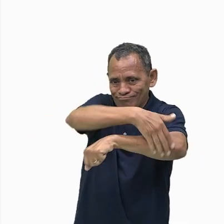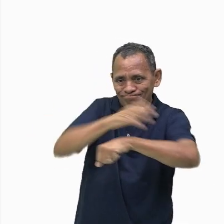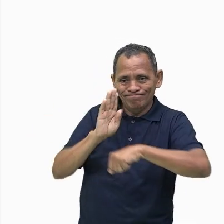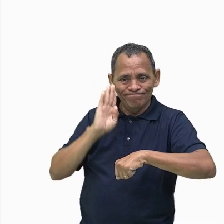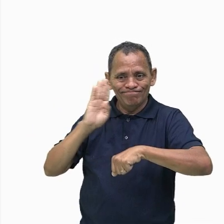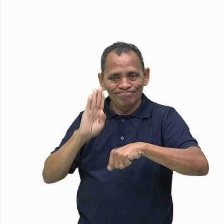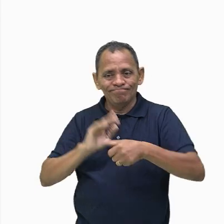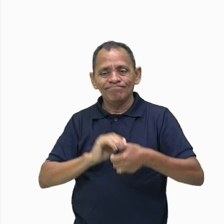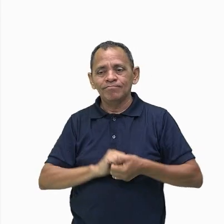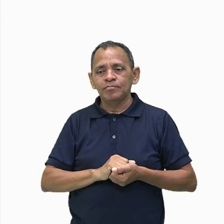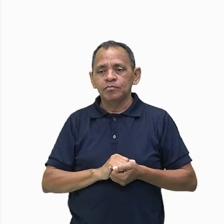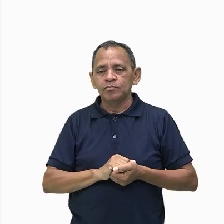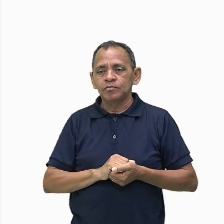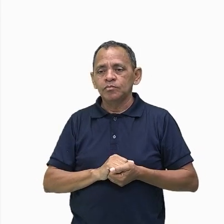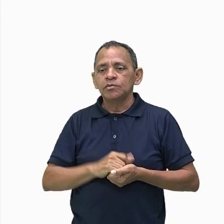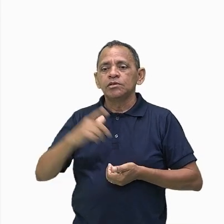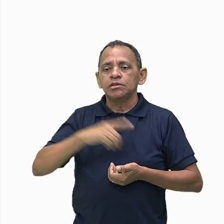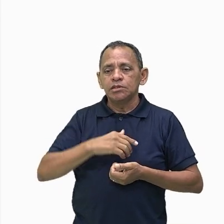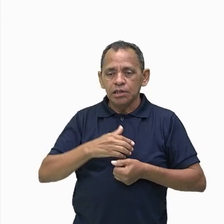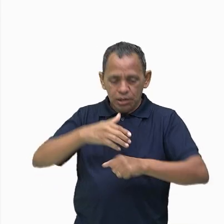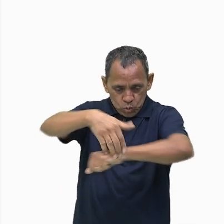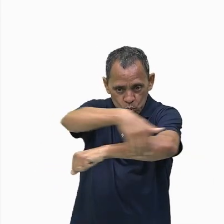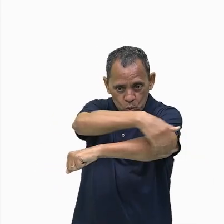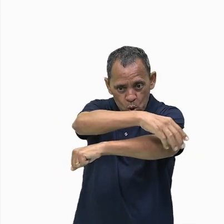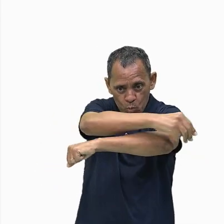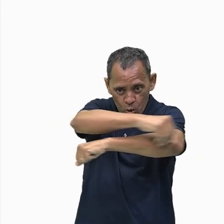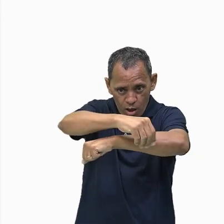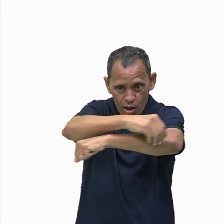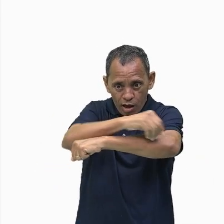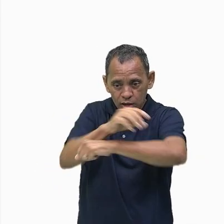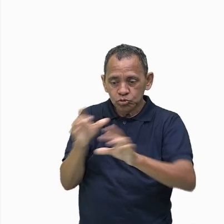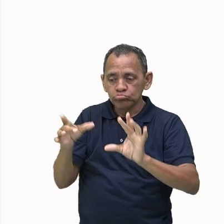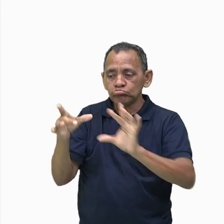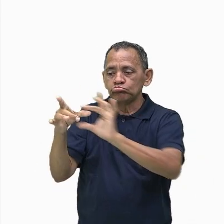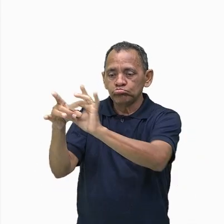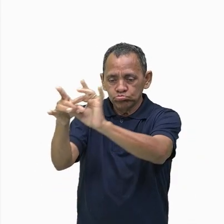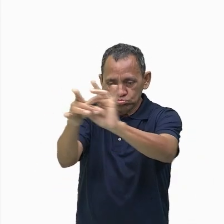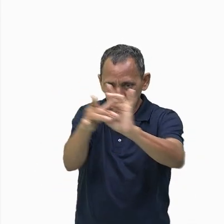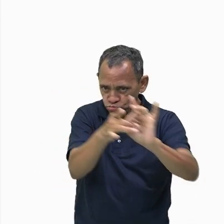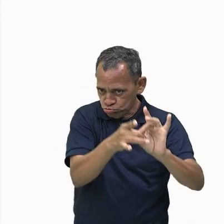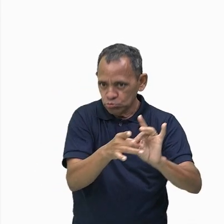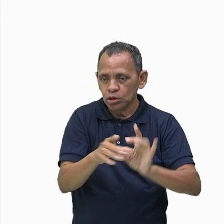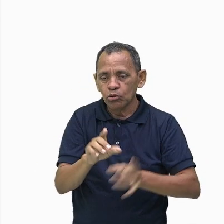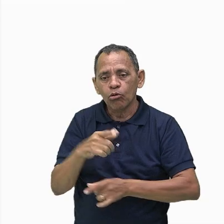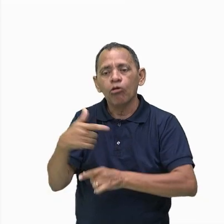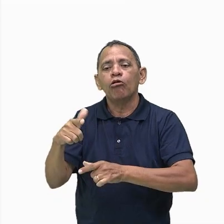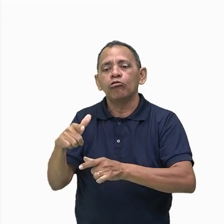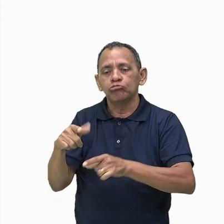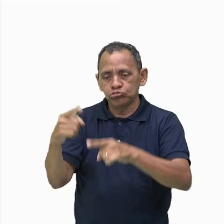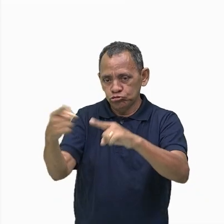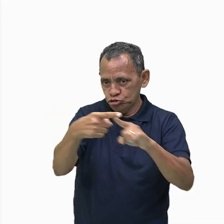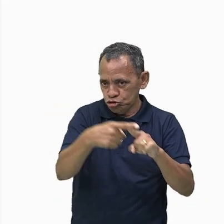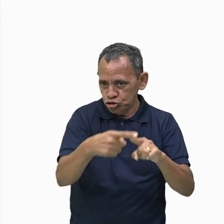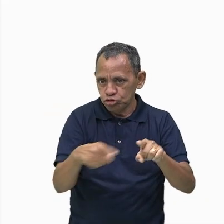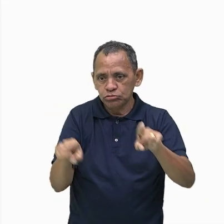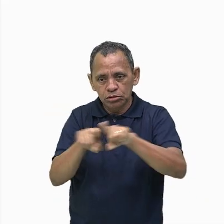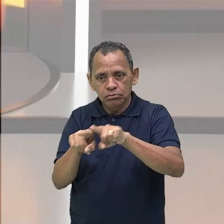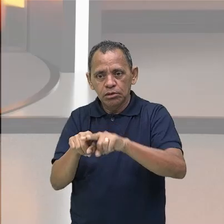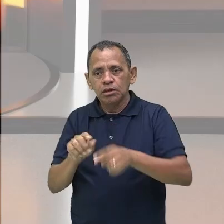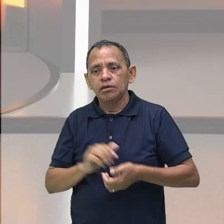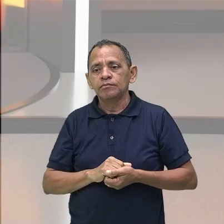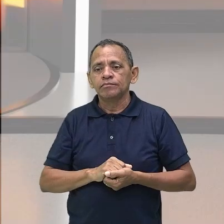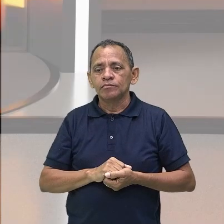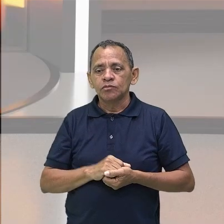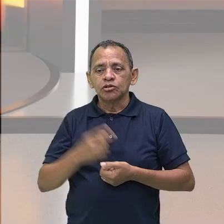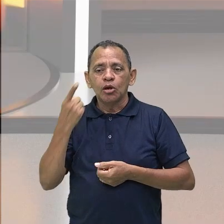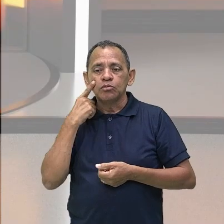ramais, gente, que acabam sendo ligadas por outros ramais, tá? E a gente observa que vai ser importante para a